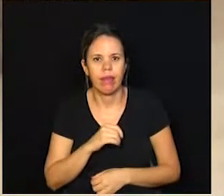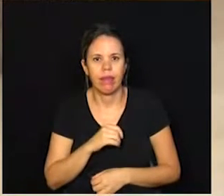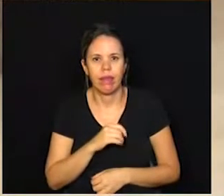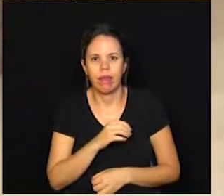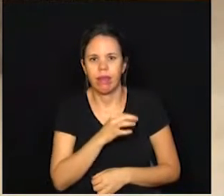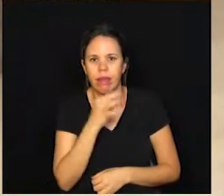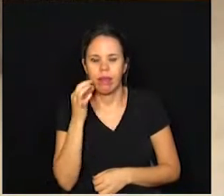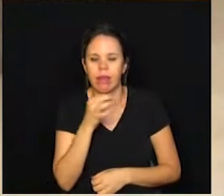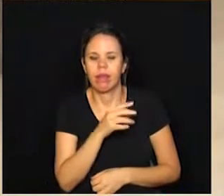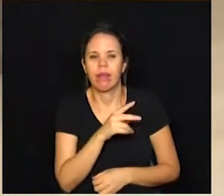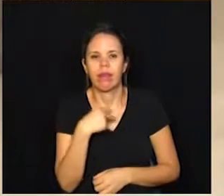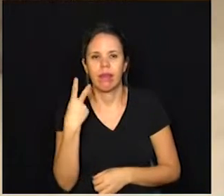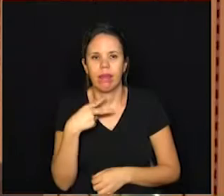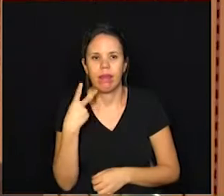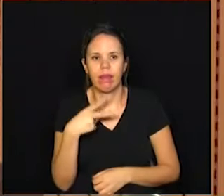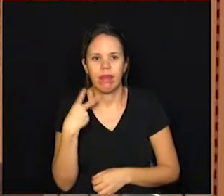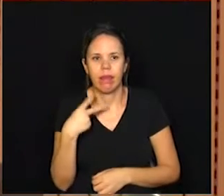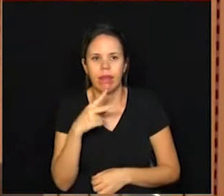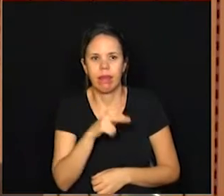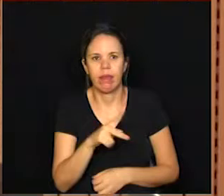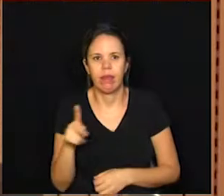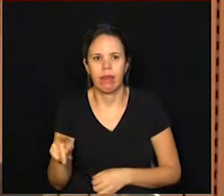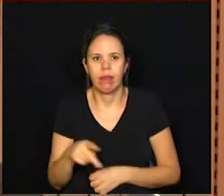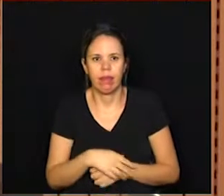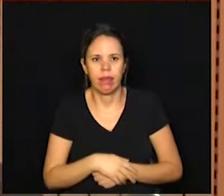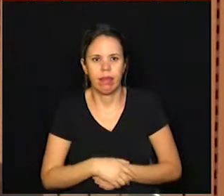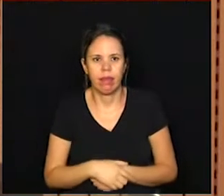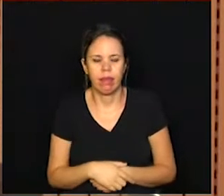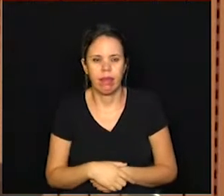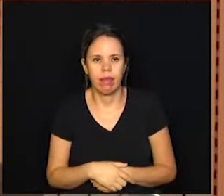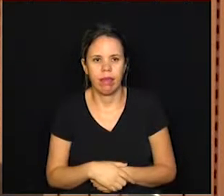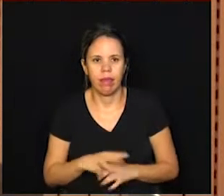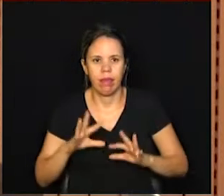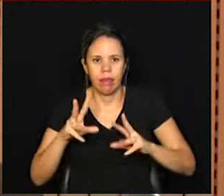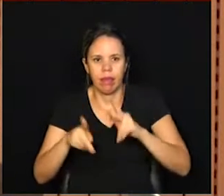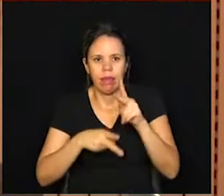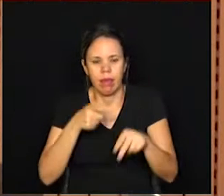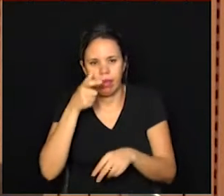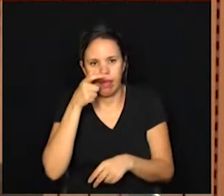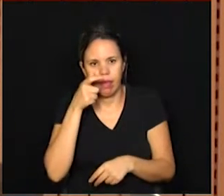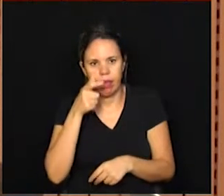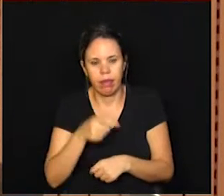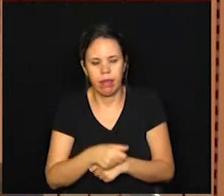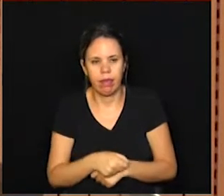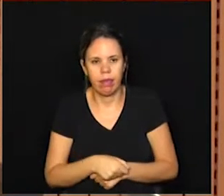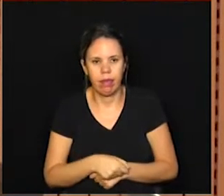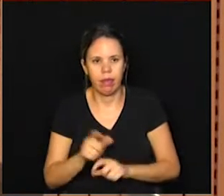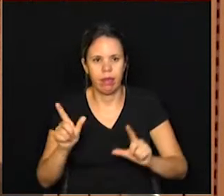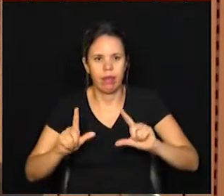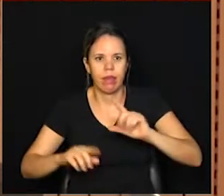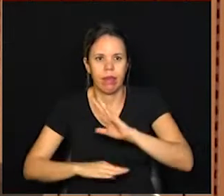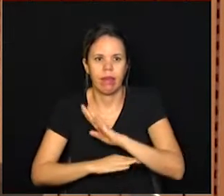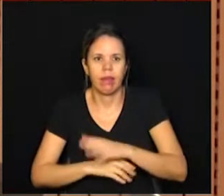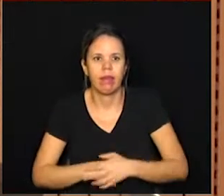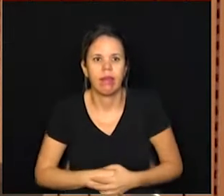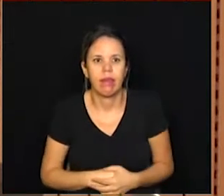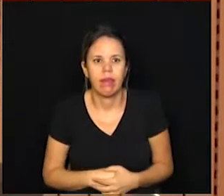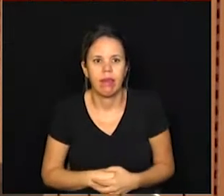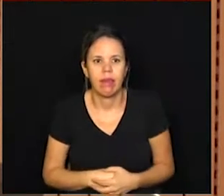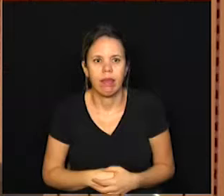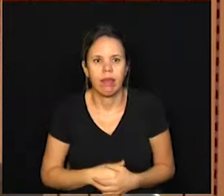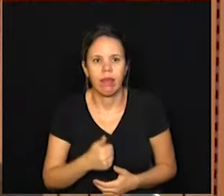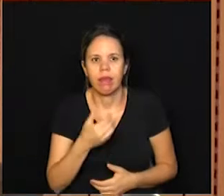excelentíssimo senhor vereador, professor Alberto, a todos os telespectadores da TV Câmara,